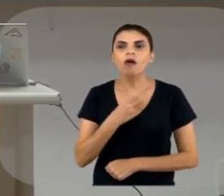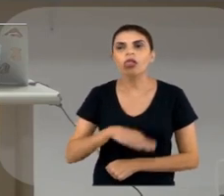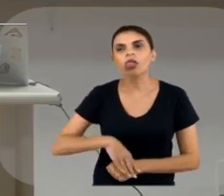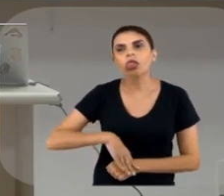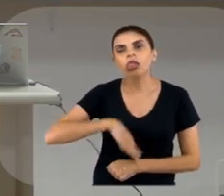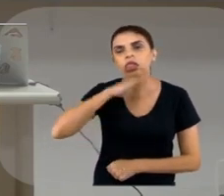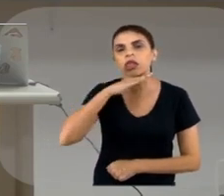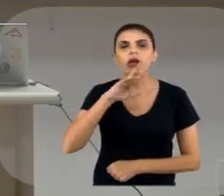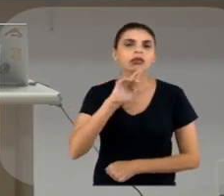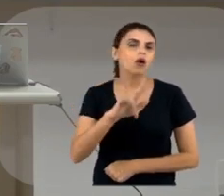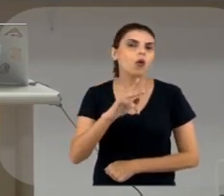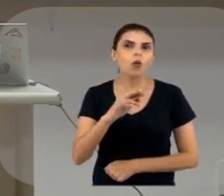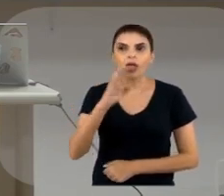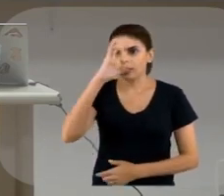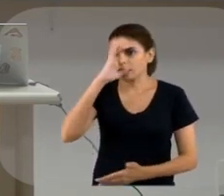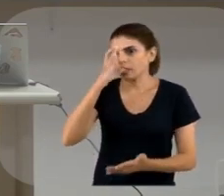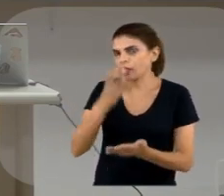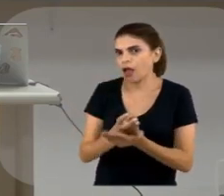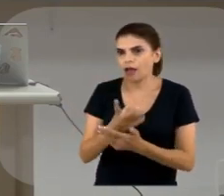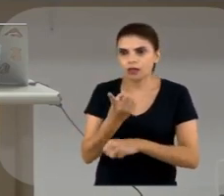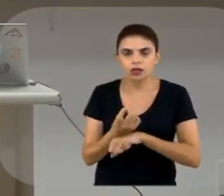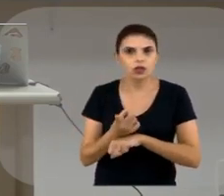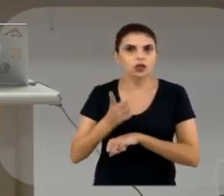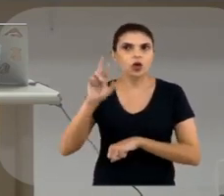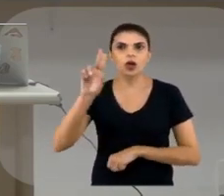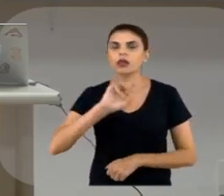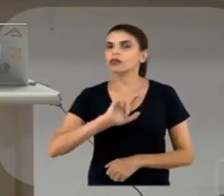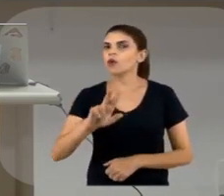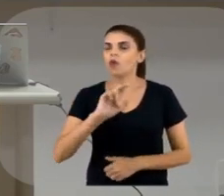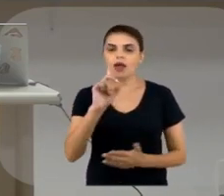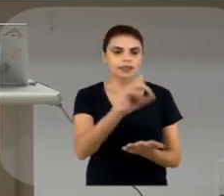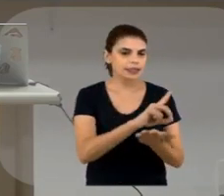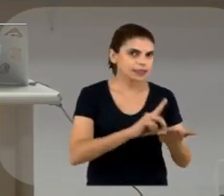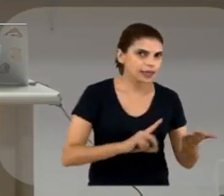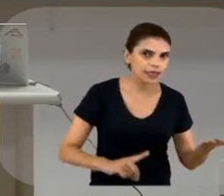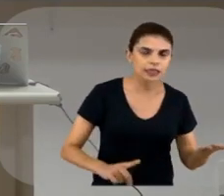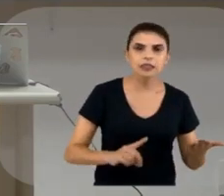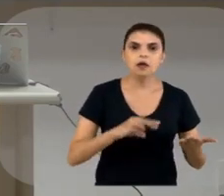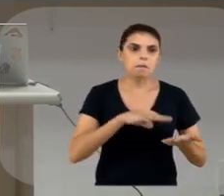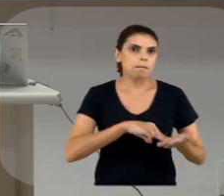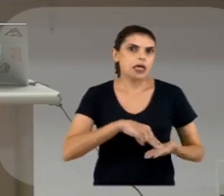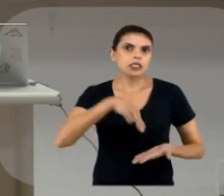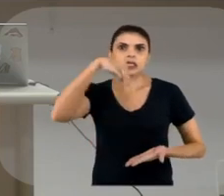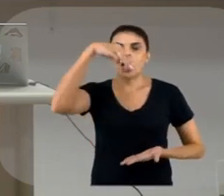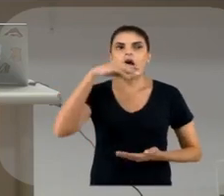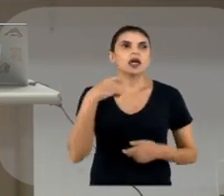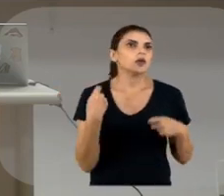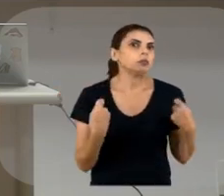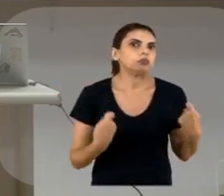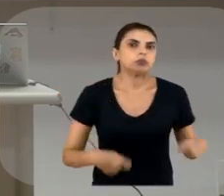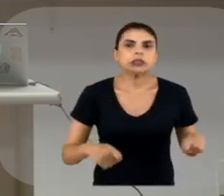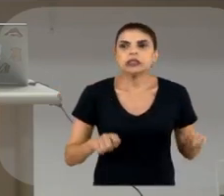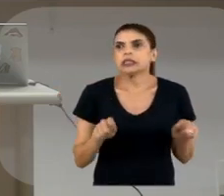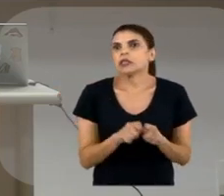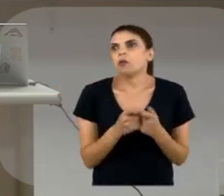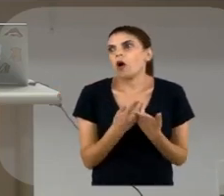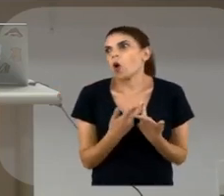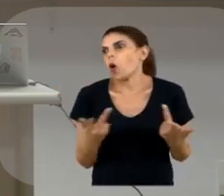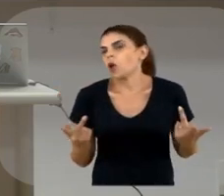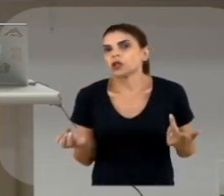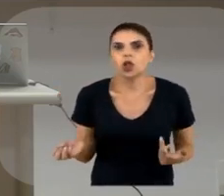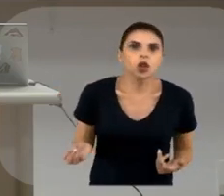de doutorado, né? Não é uma dissertação de mestrado, não precisa de ser algo totalmente